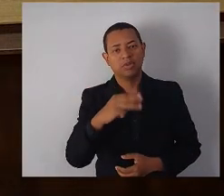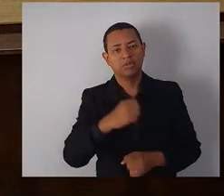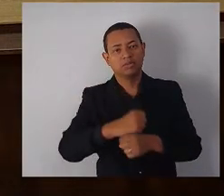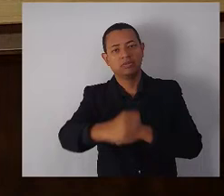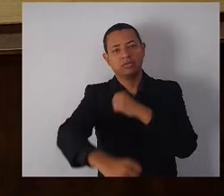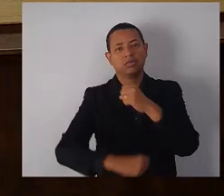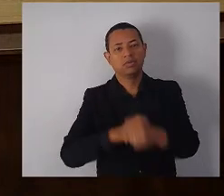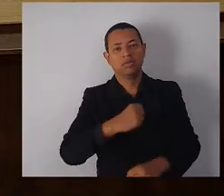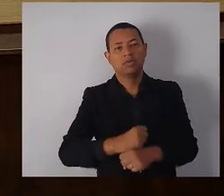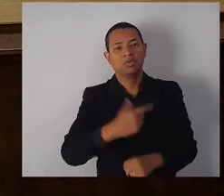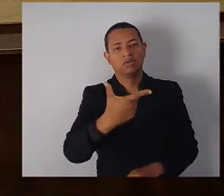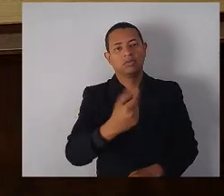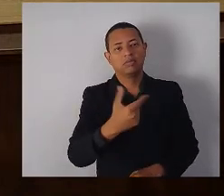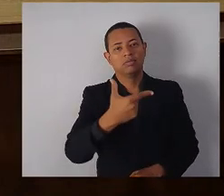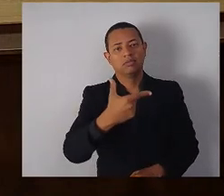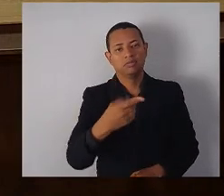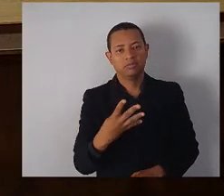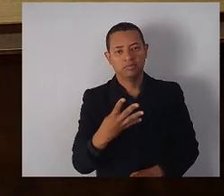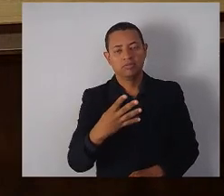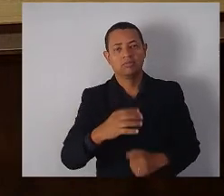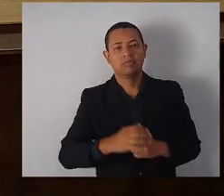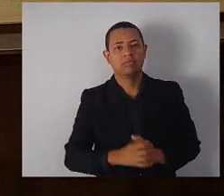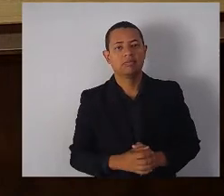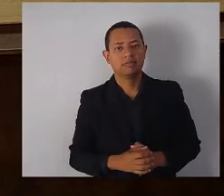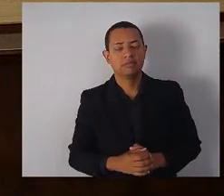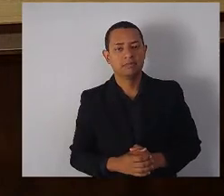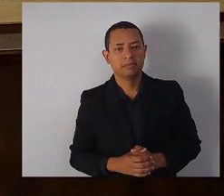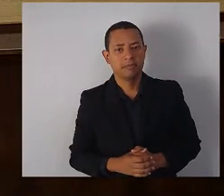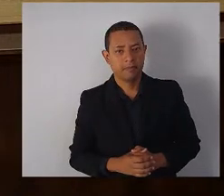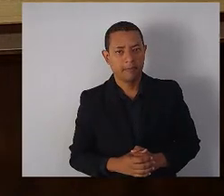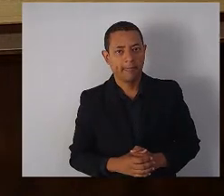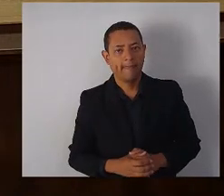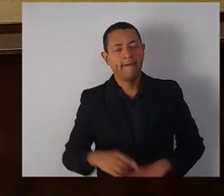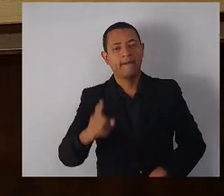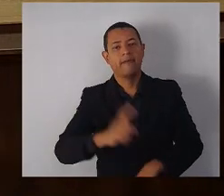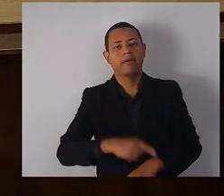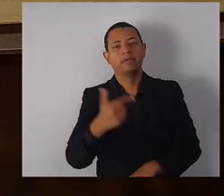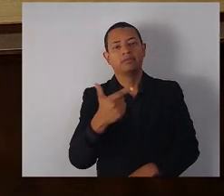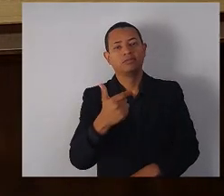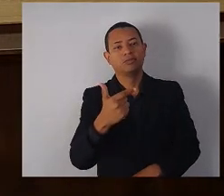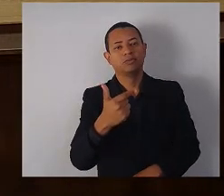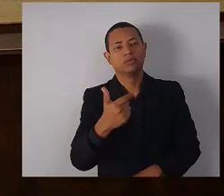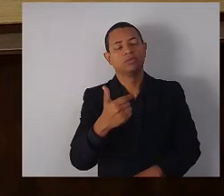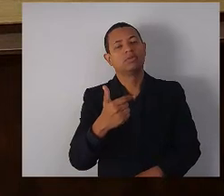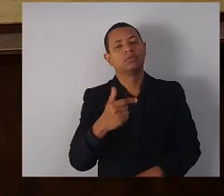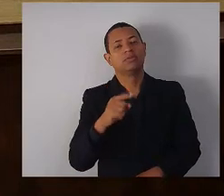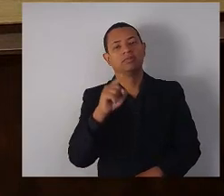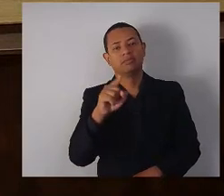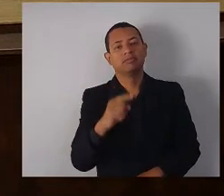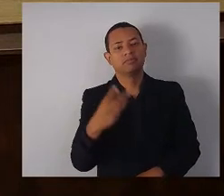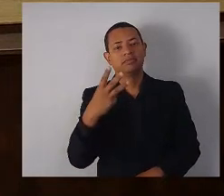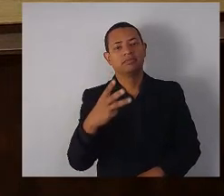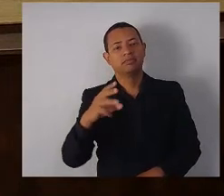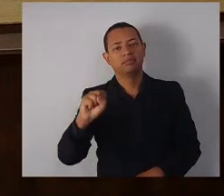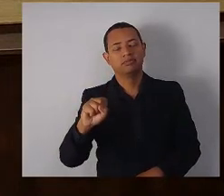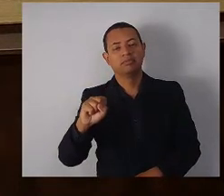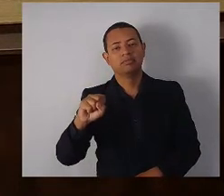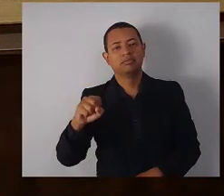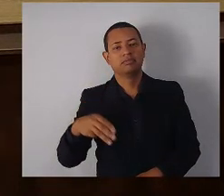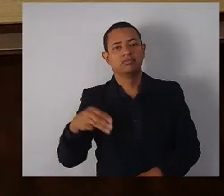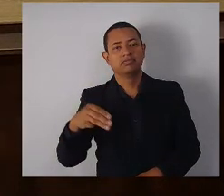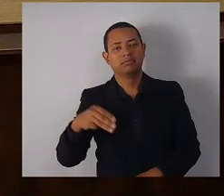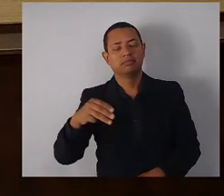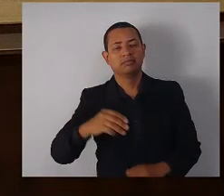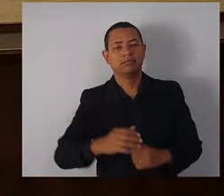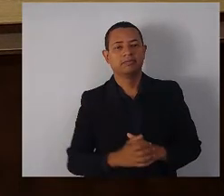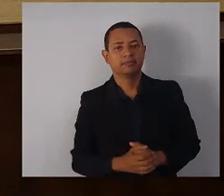de 2024, mais precisamente às 12 horas e 38 minutos. E